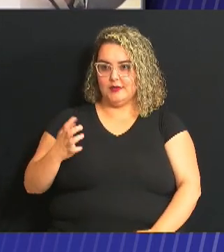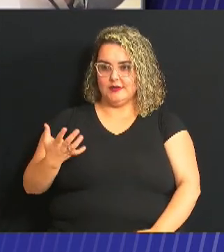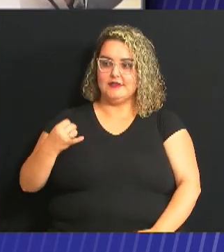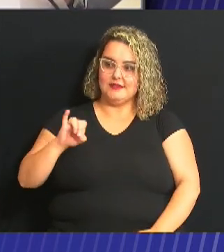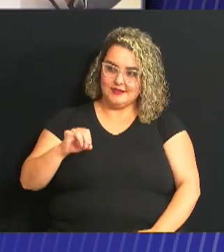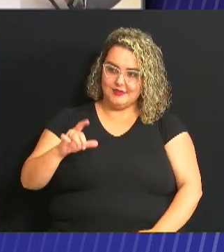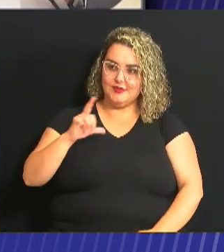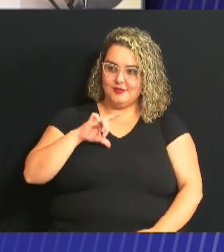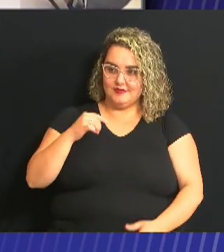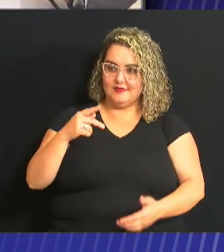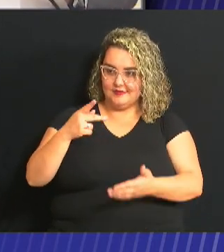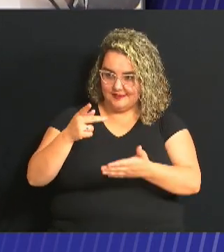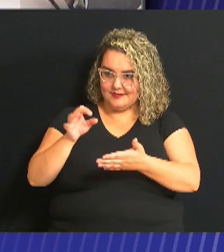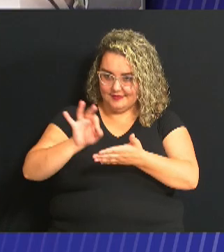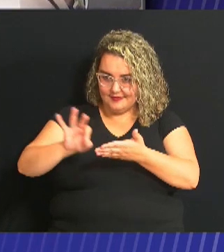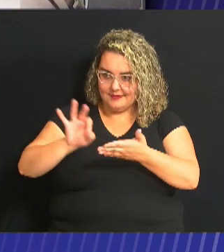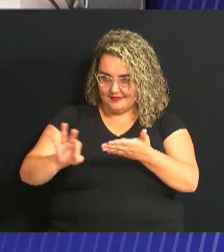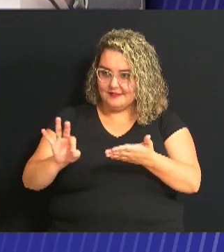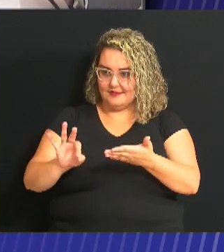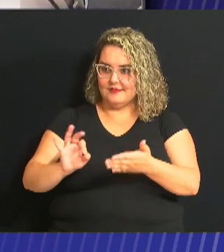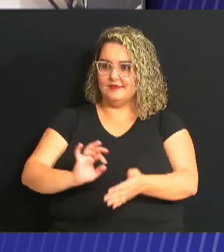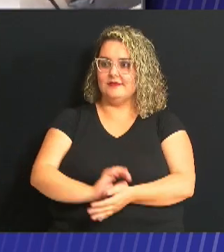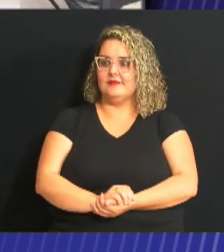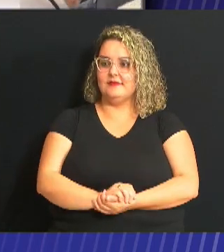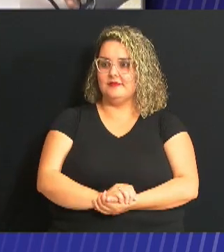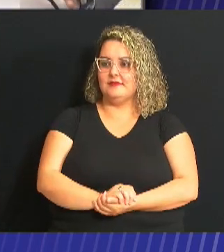não bate, depois sempre você também